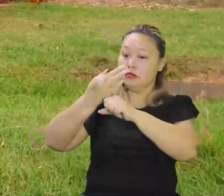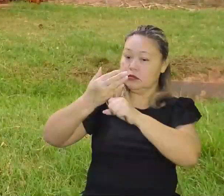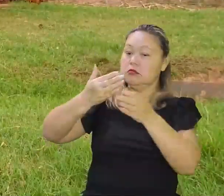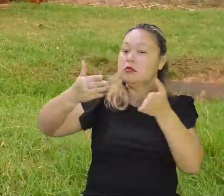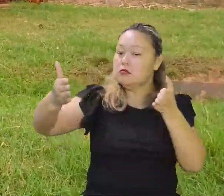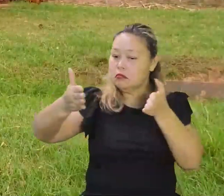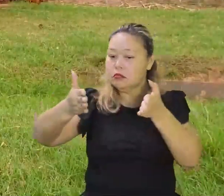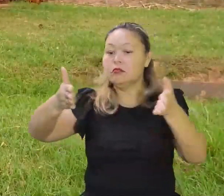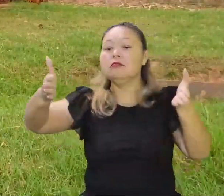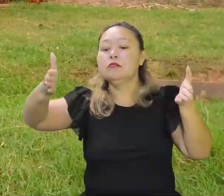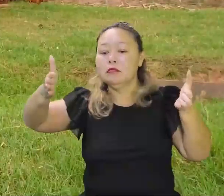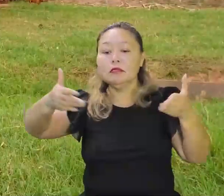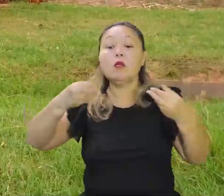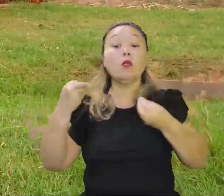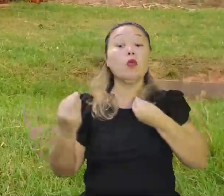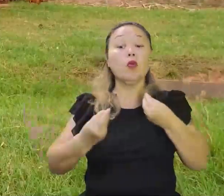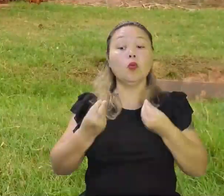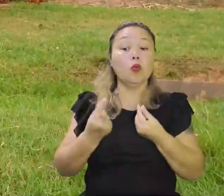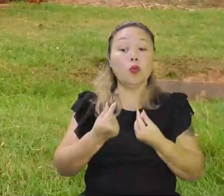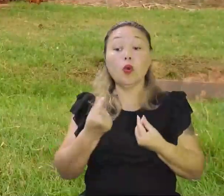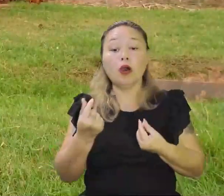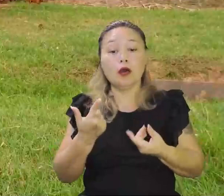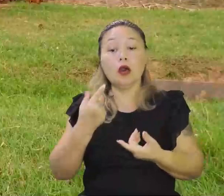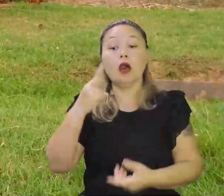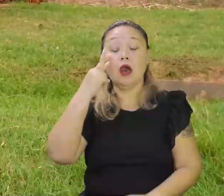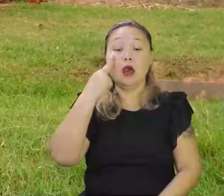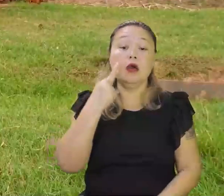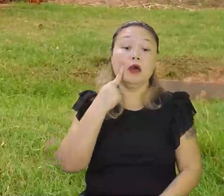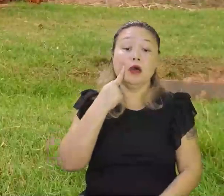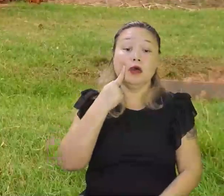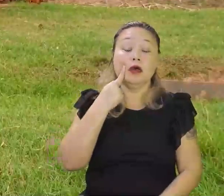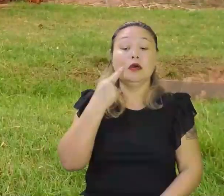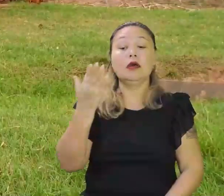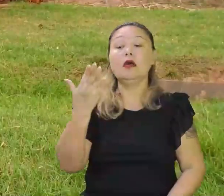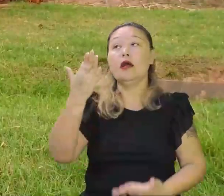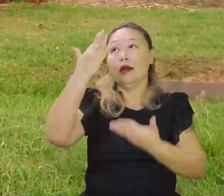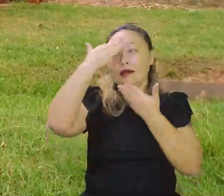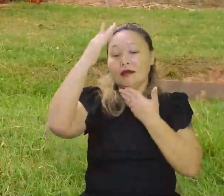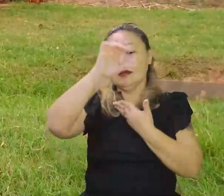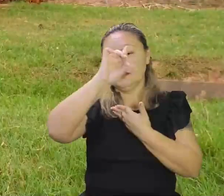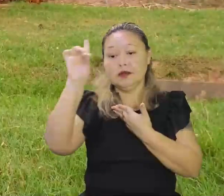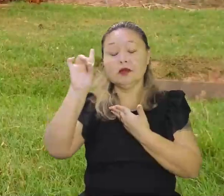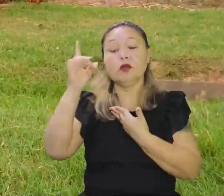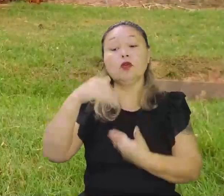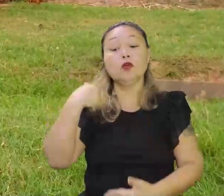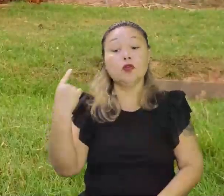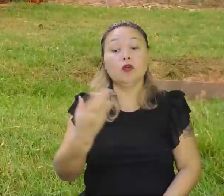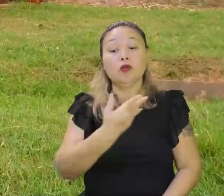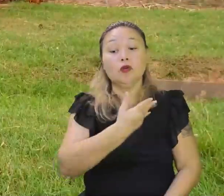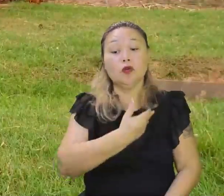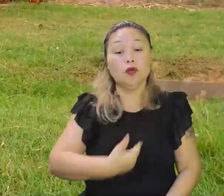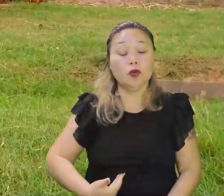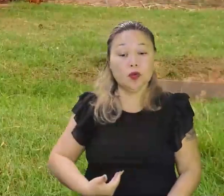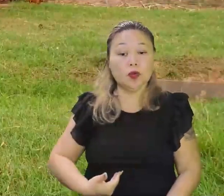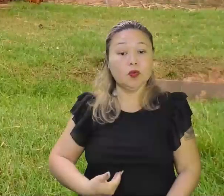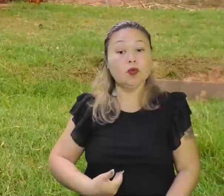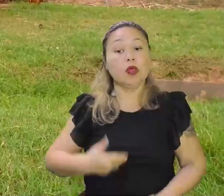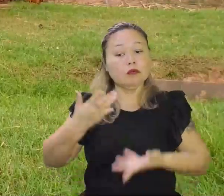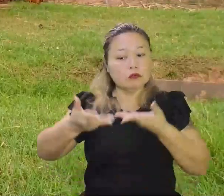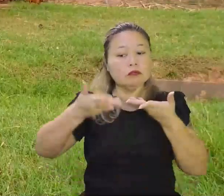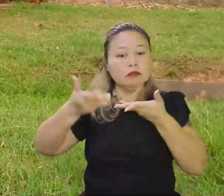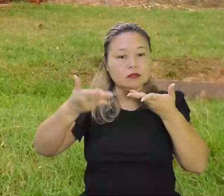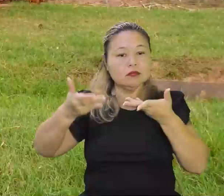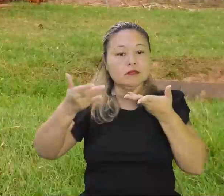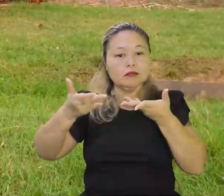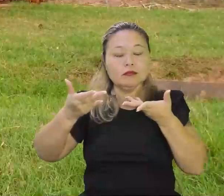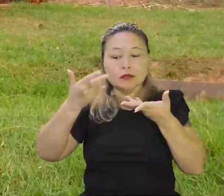pequena, média, grande. E Rondônia, graças a Deus, é nosso governador, está tendo muito incentivo com relação